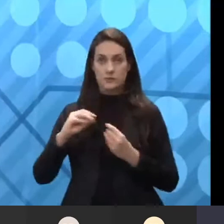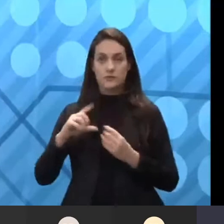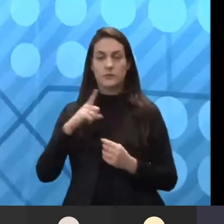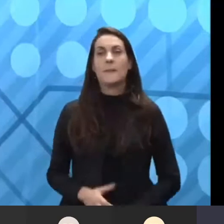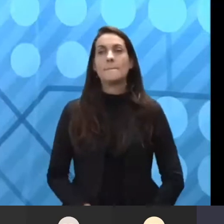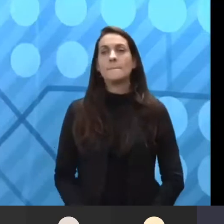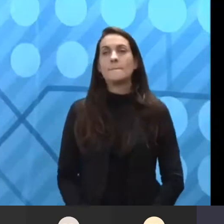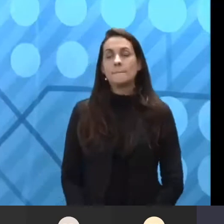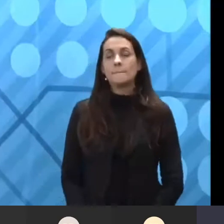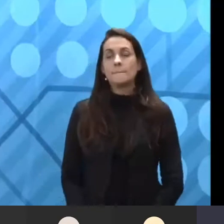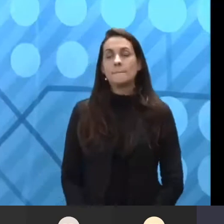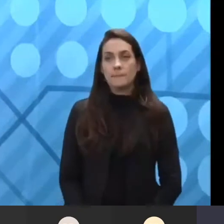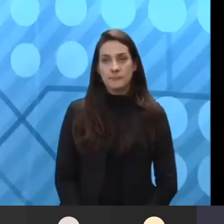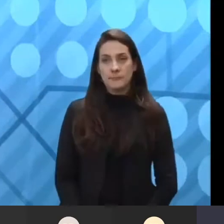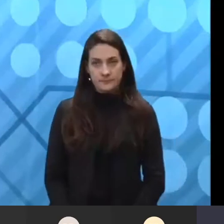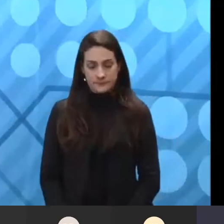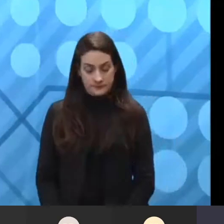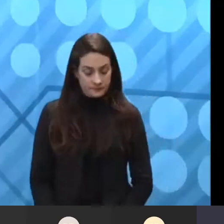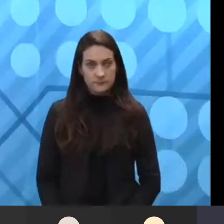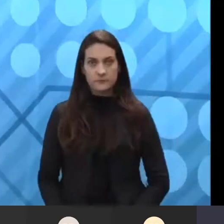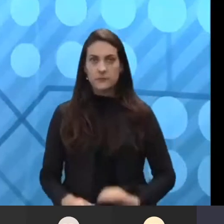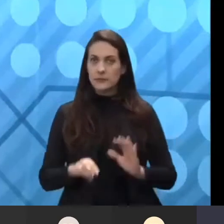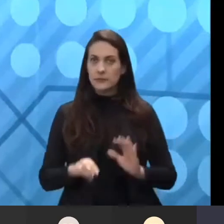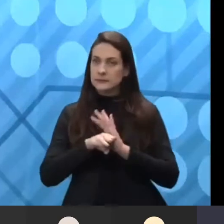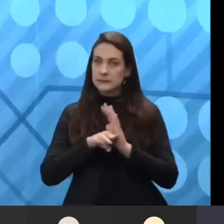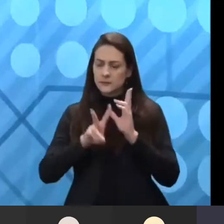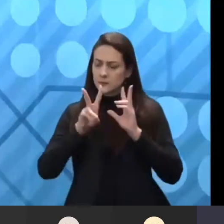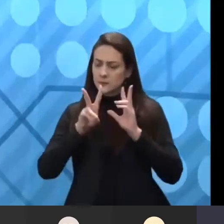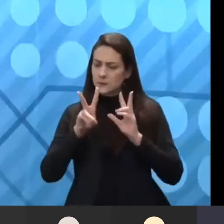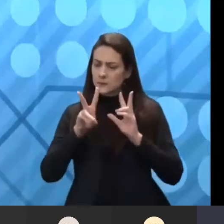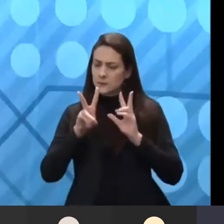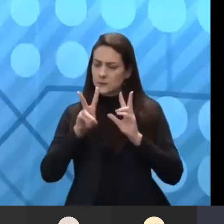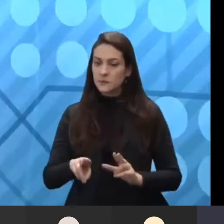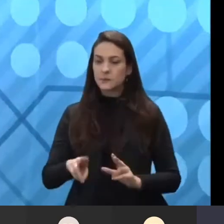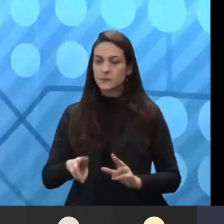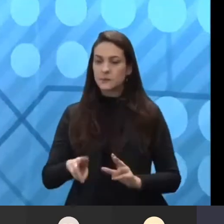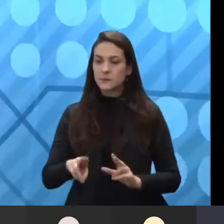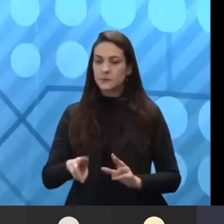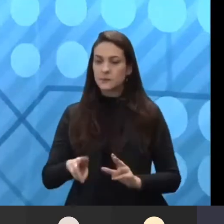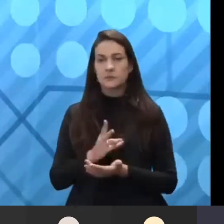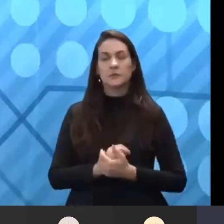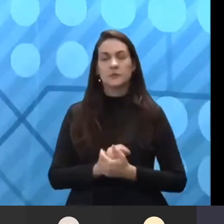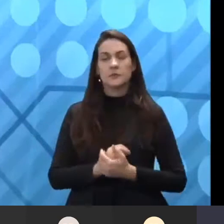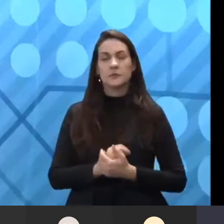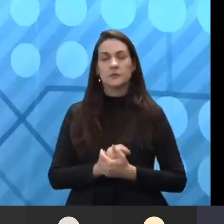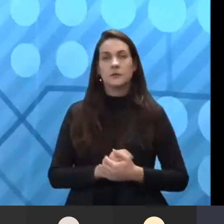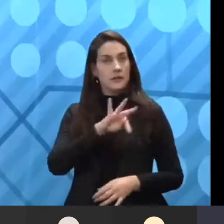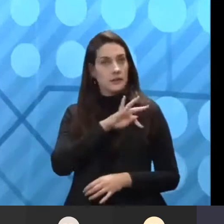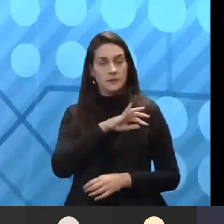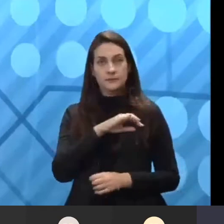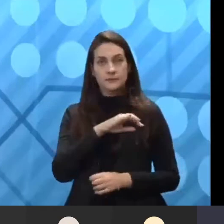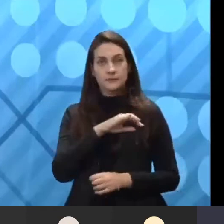vai ali, basicamente, utilizar a mesma metodologia que é o método de Kirby-Bauer, que é a técnica mais